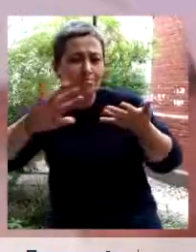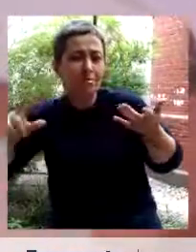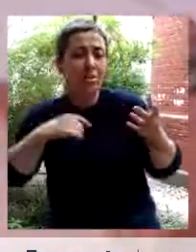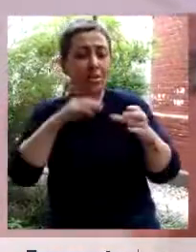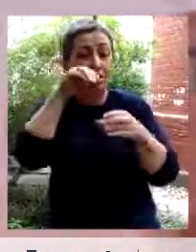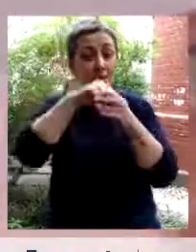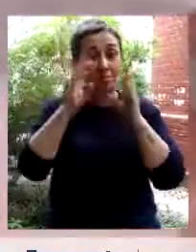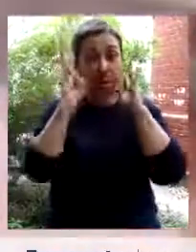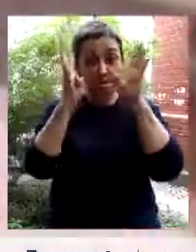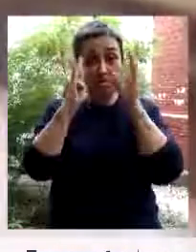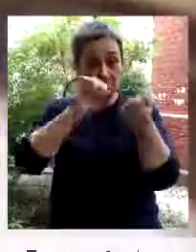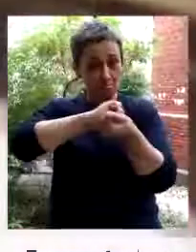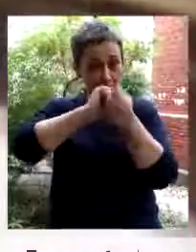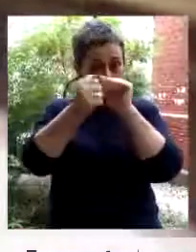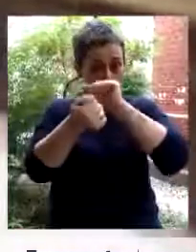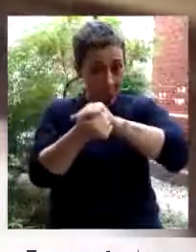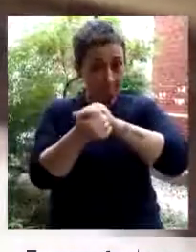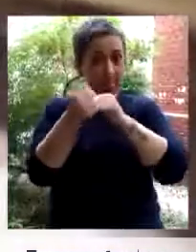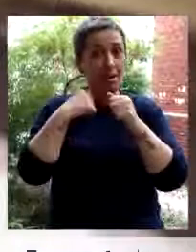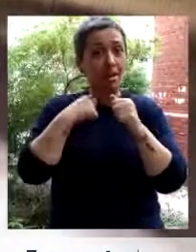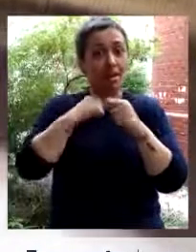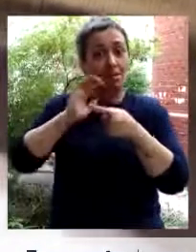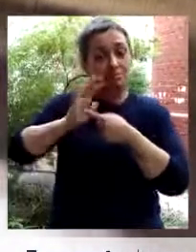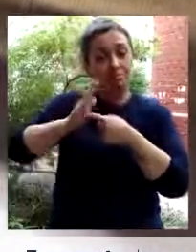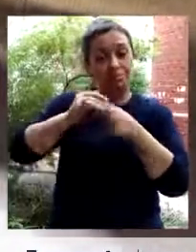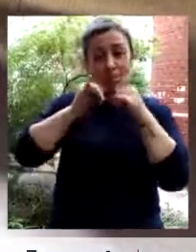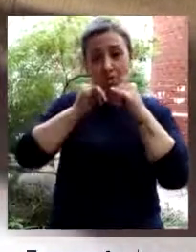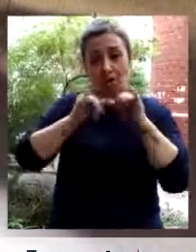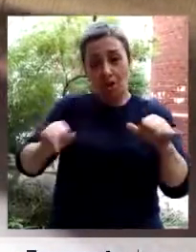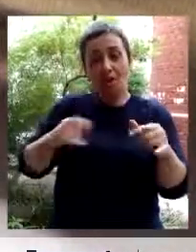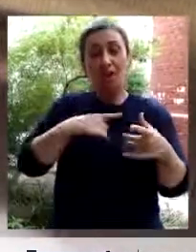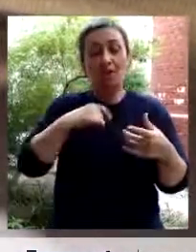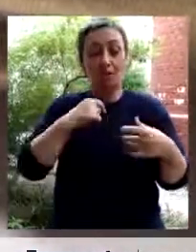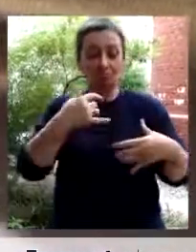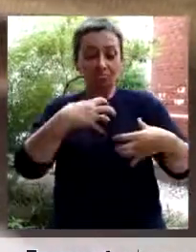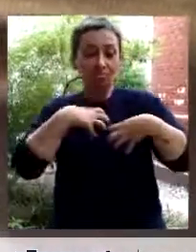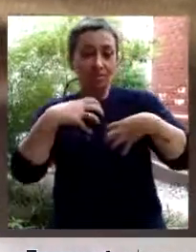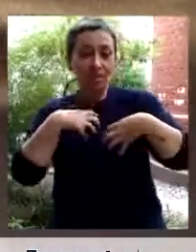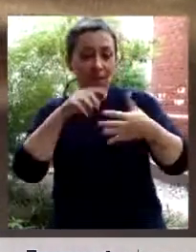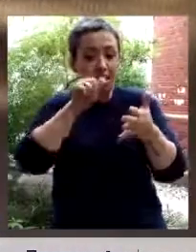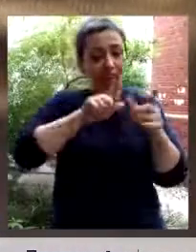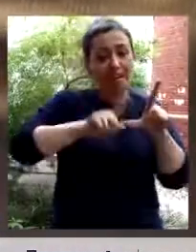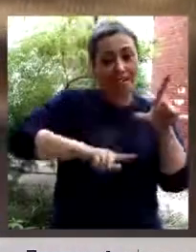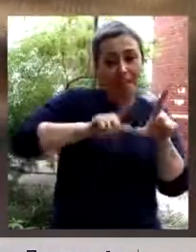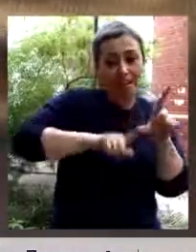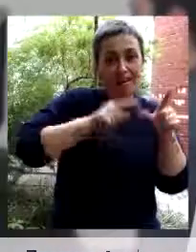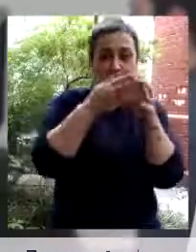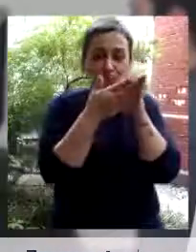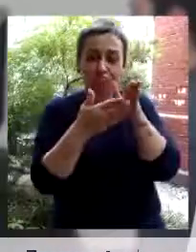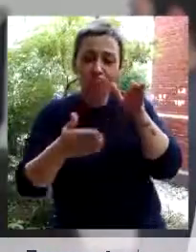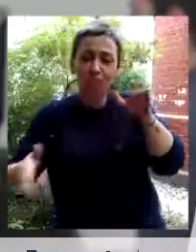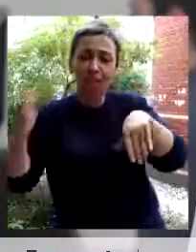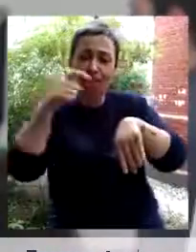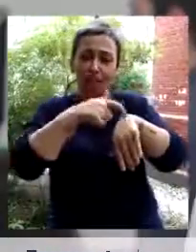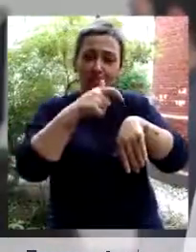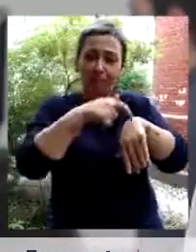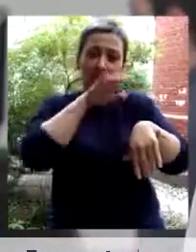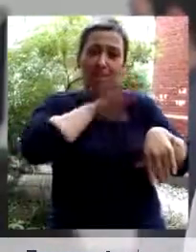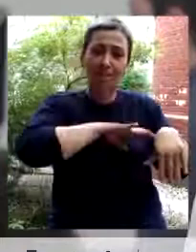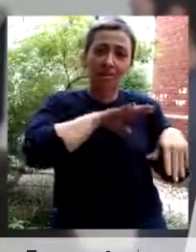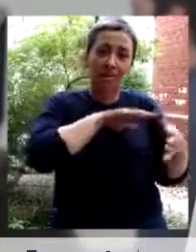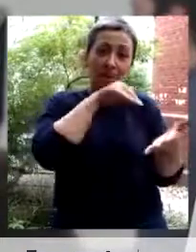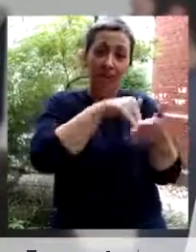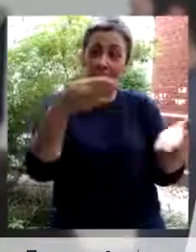atrações dentro de um caminhão adaptado. Gerador de sotaques, letra por letra, linha do tempo Brasil e Portugal